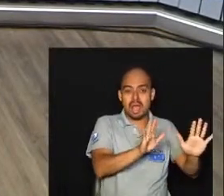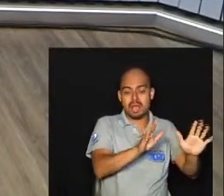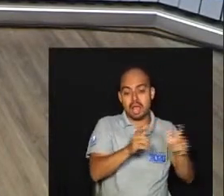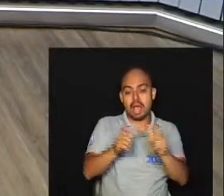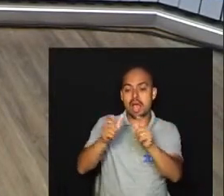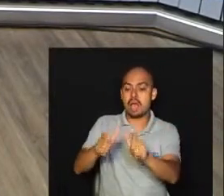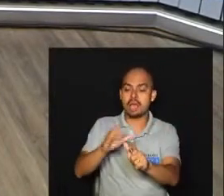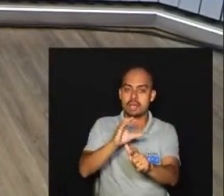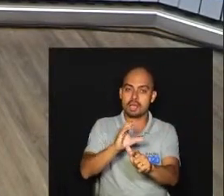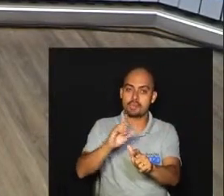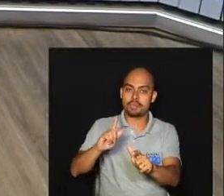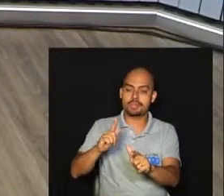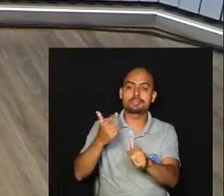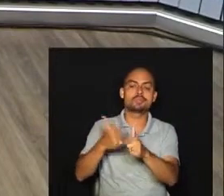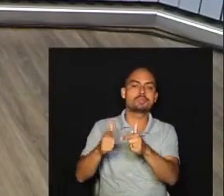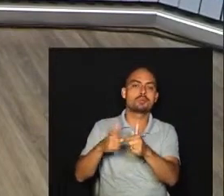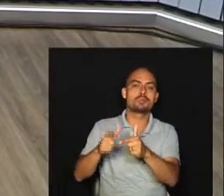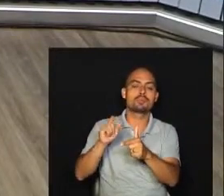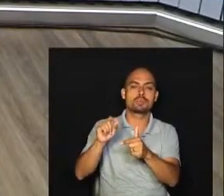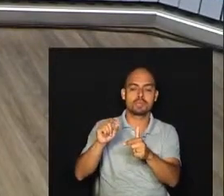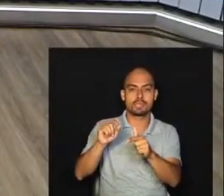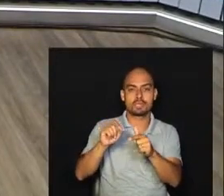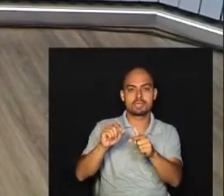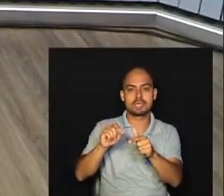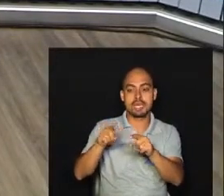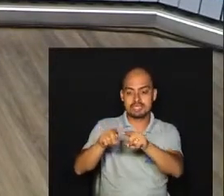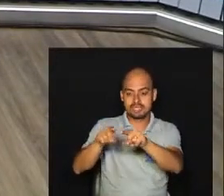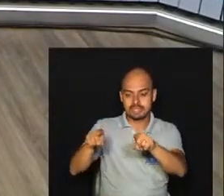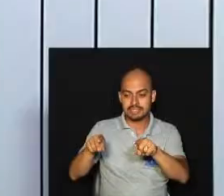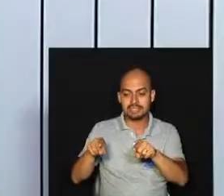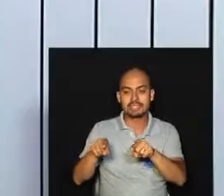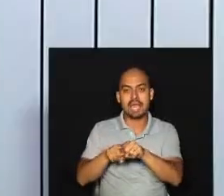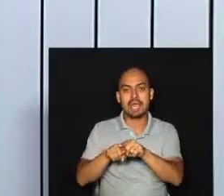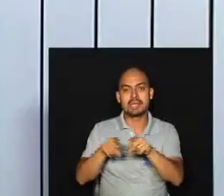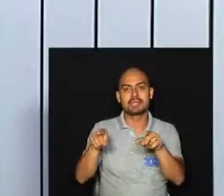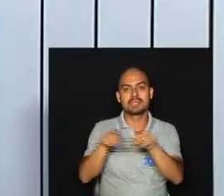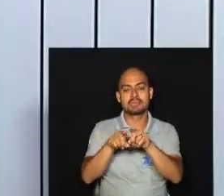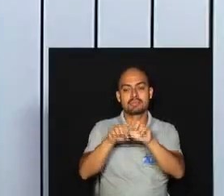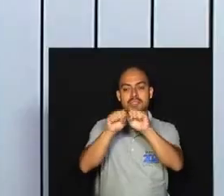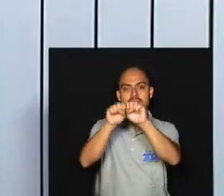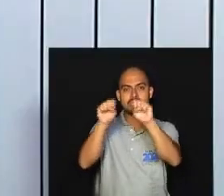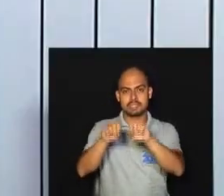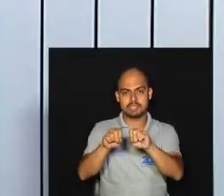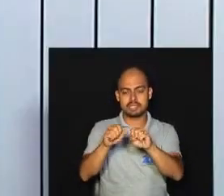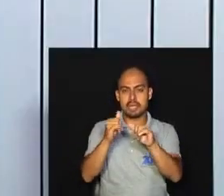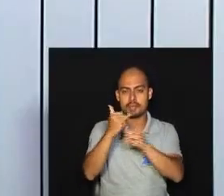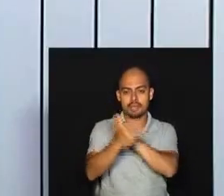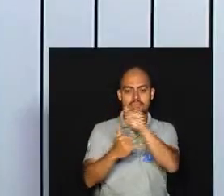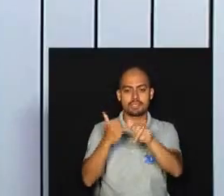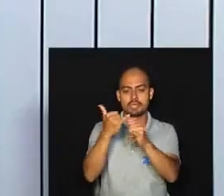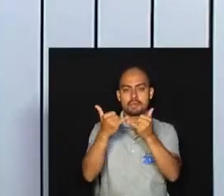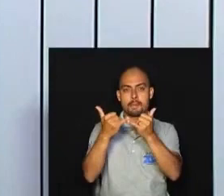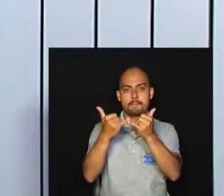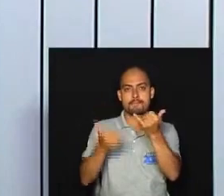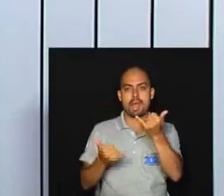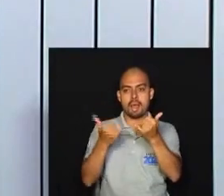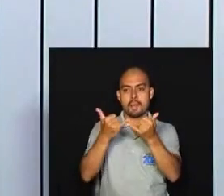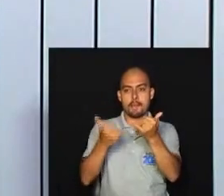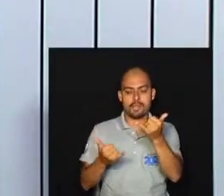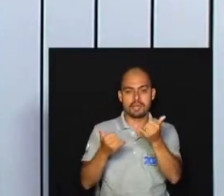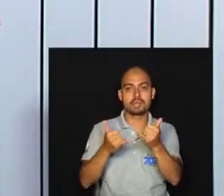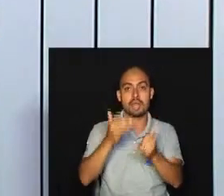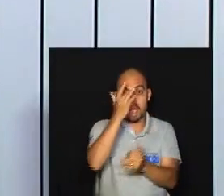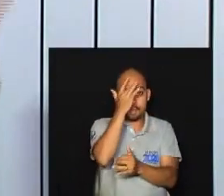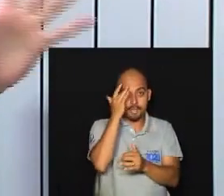Campo Grande, problemas nas salas e a queda do sistema também. A pessoa, ela tem o seu local de votação,